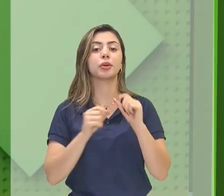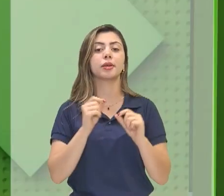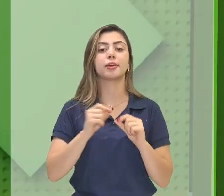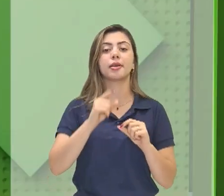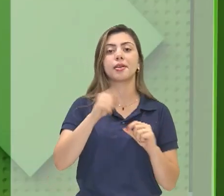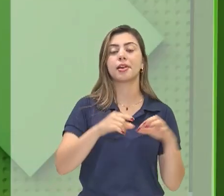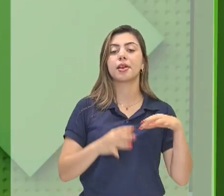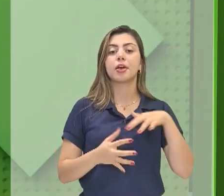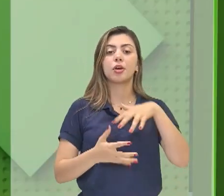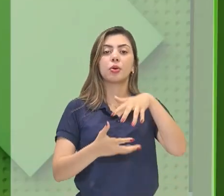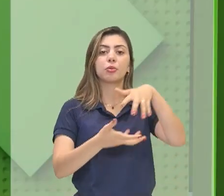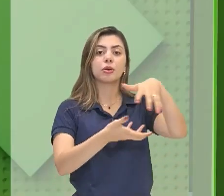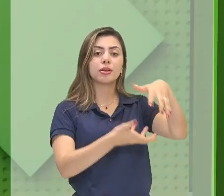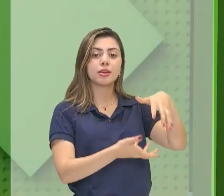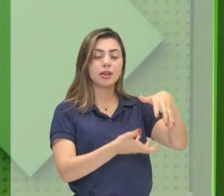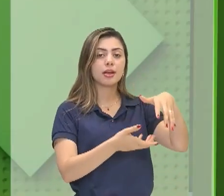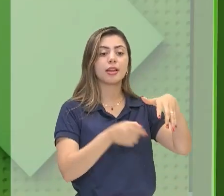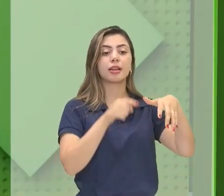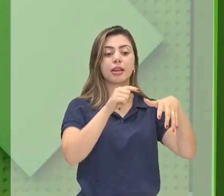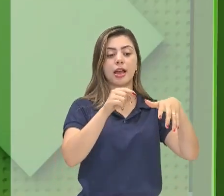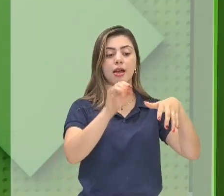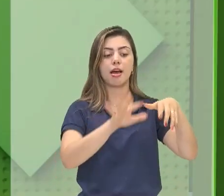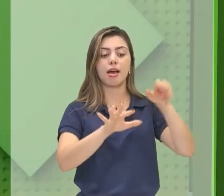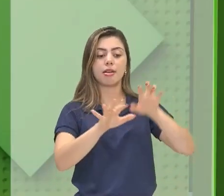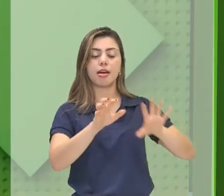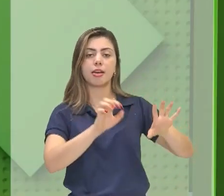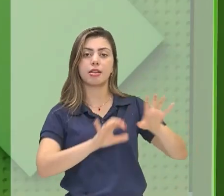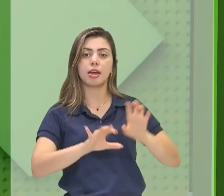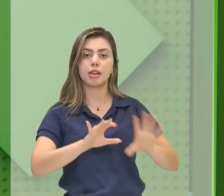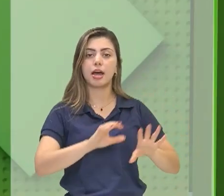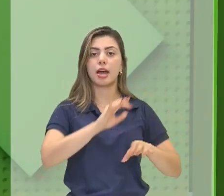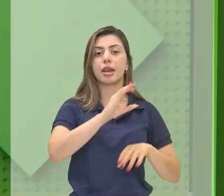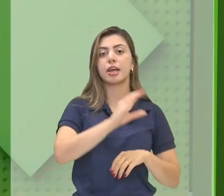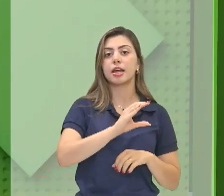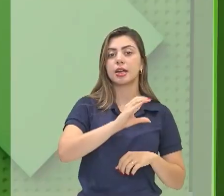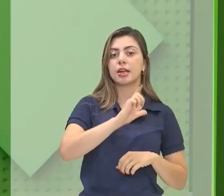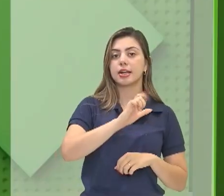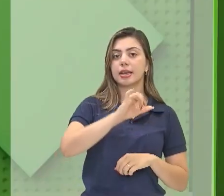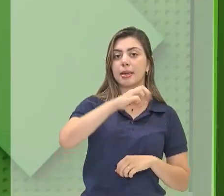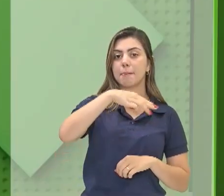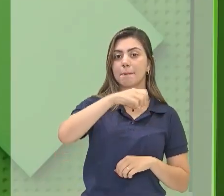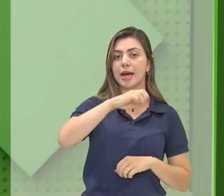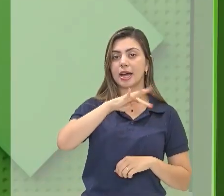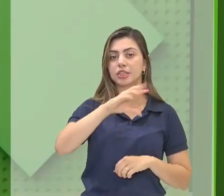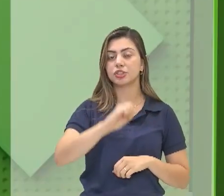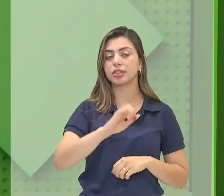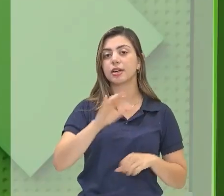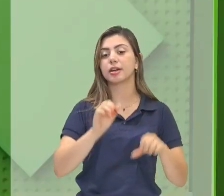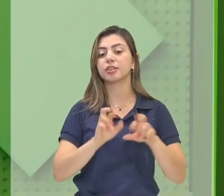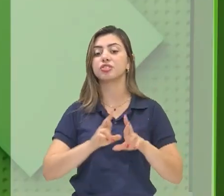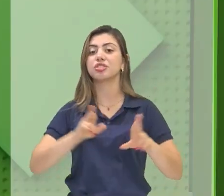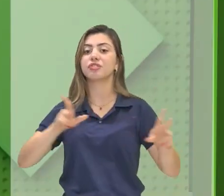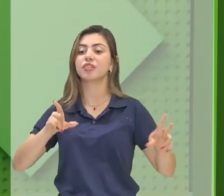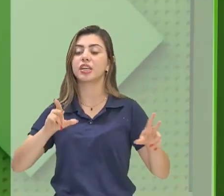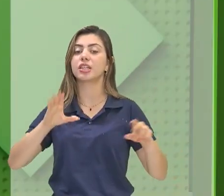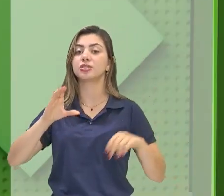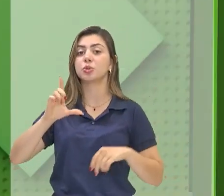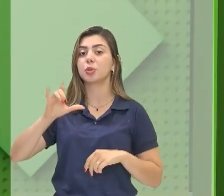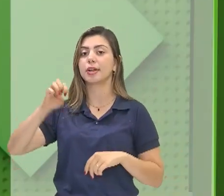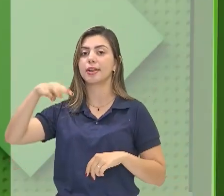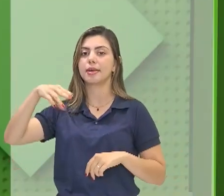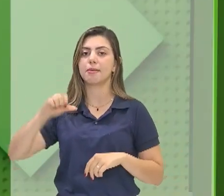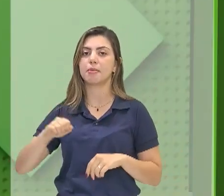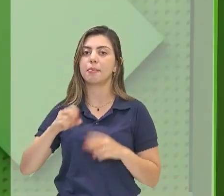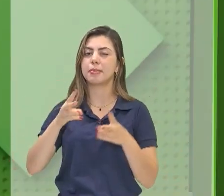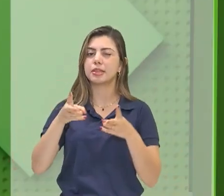ou térmicas com climas, tá? Então vocês viram aí que o nosso planeta ele é